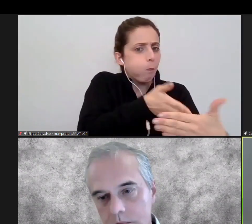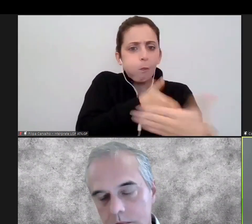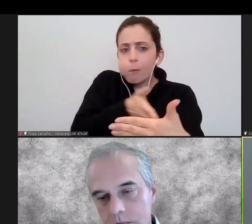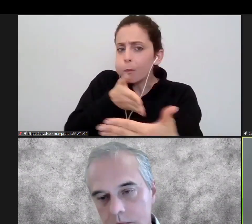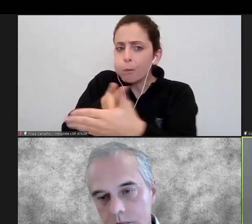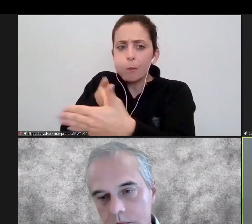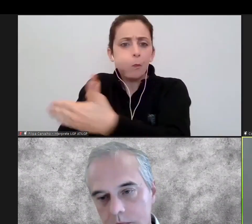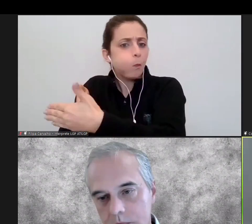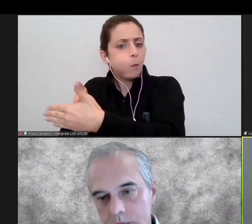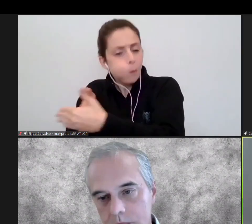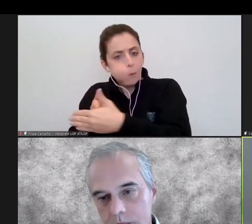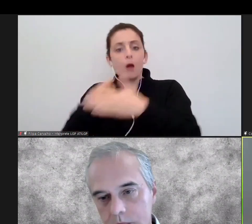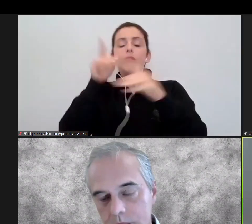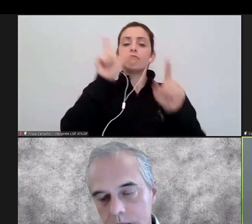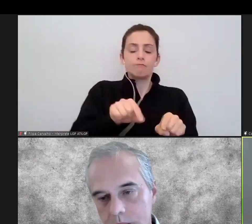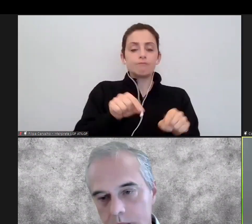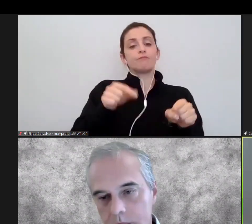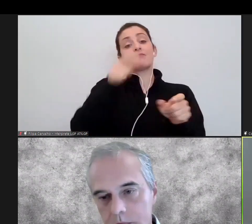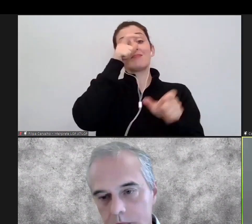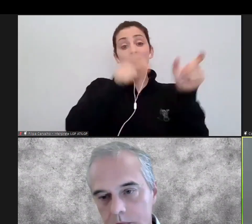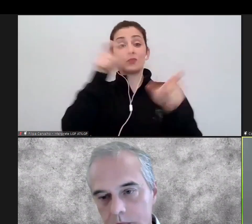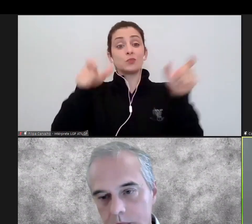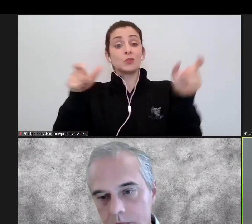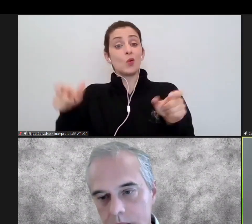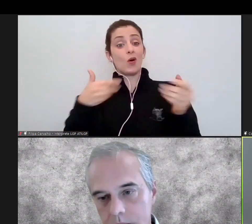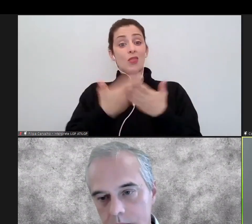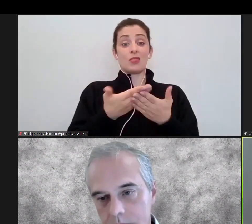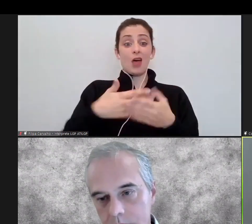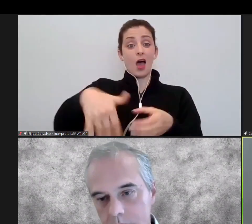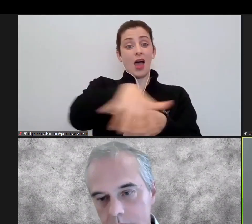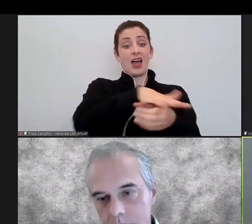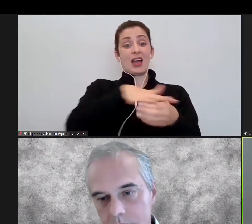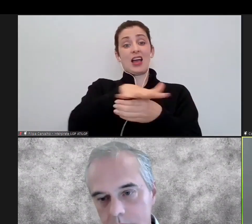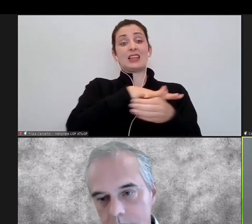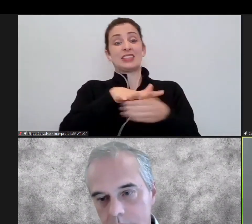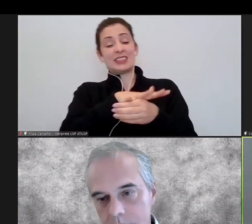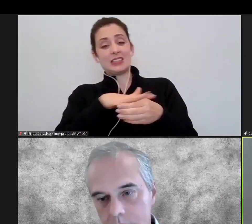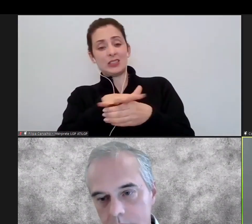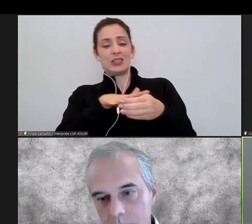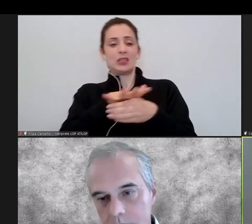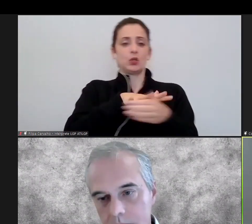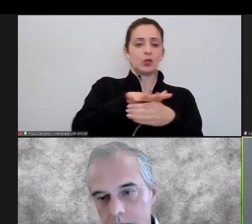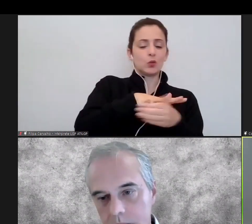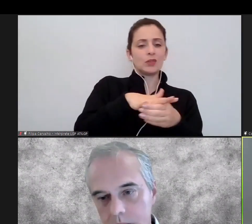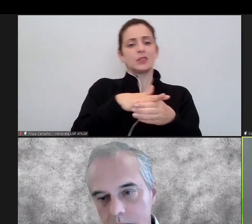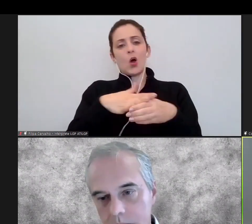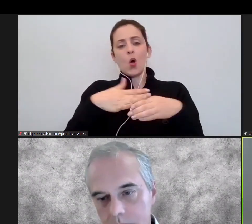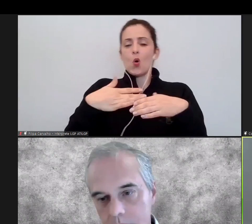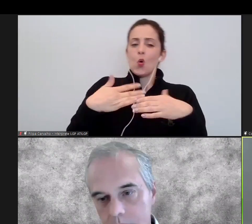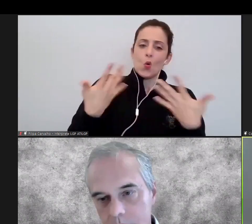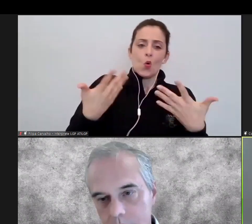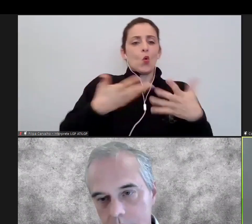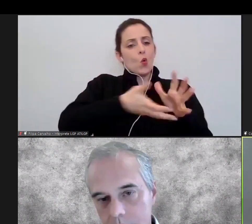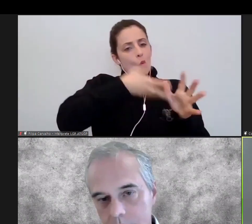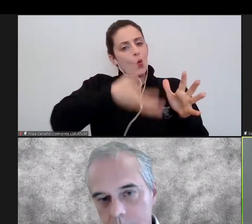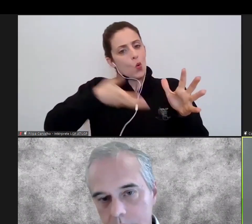e, consequentemente, a colocar estas pessoas numa situação de vulnerabilidade extrema e a terem que integrar